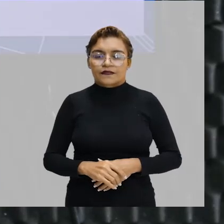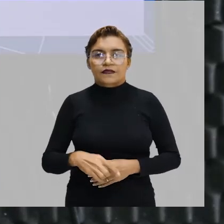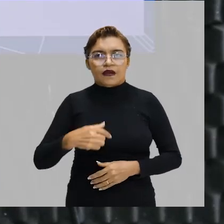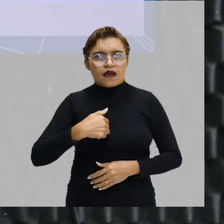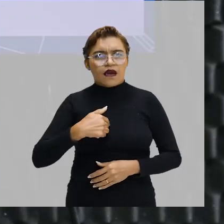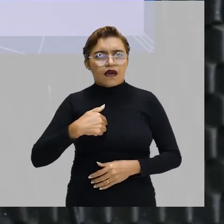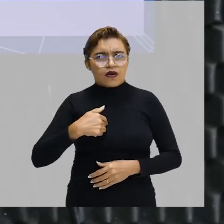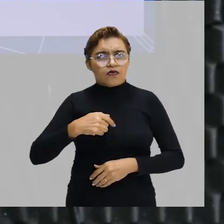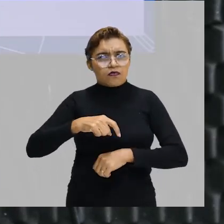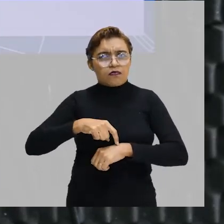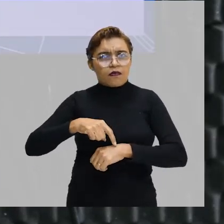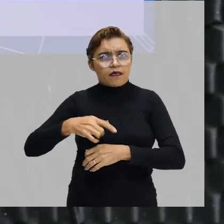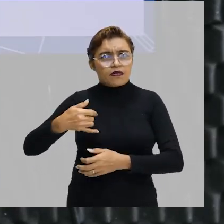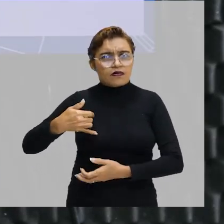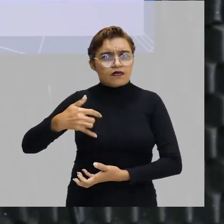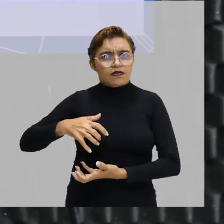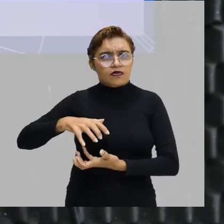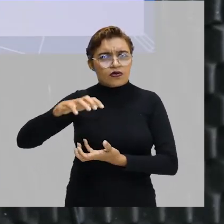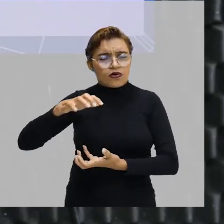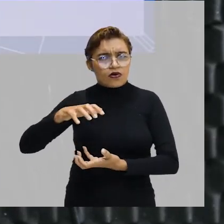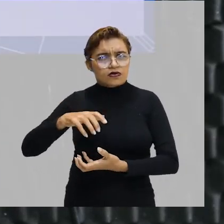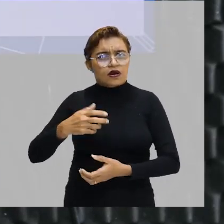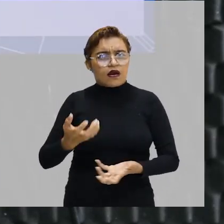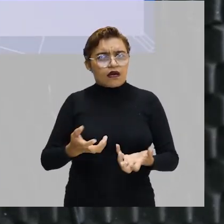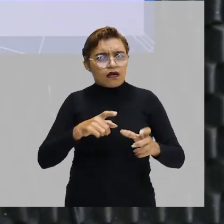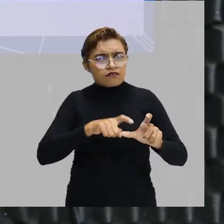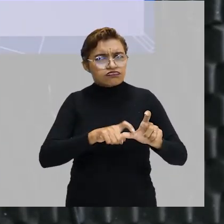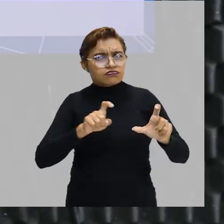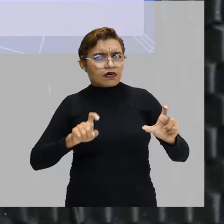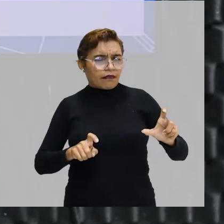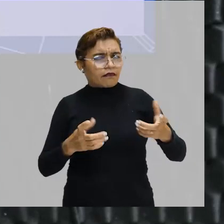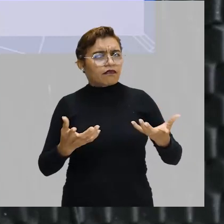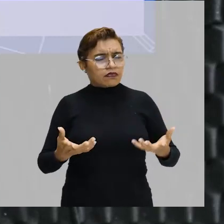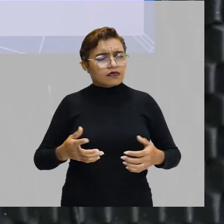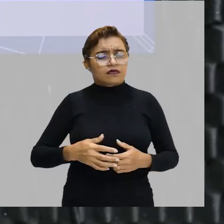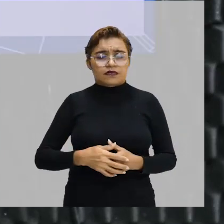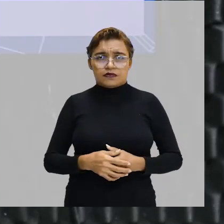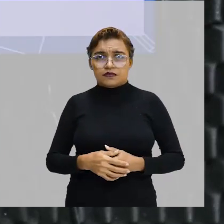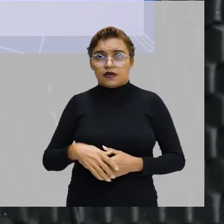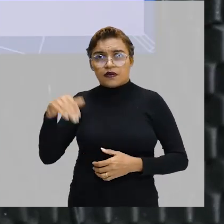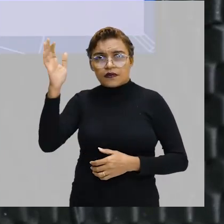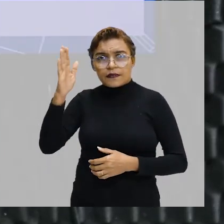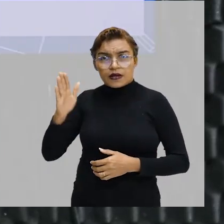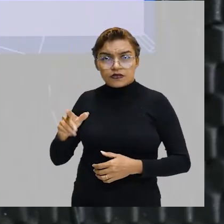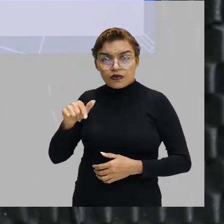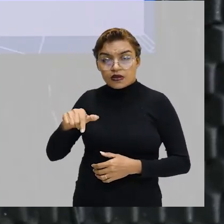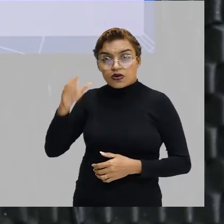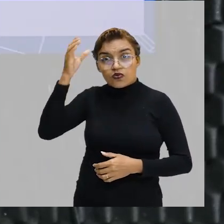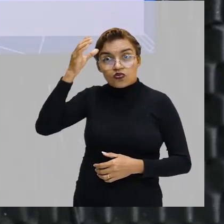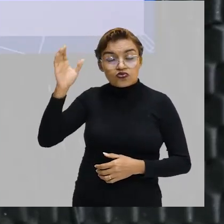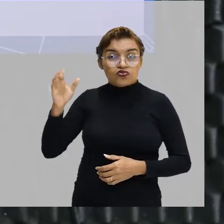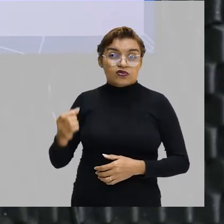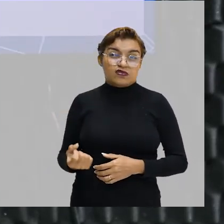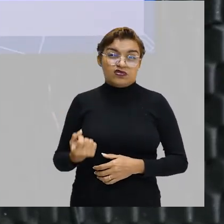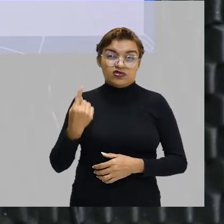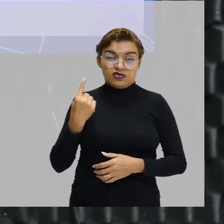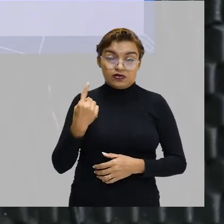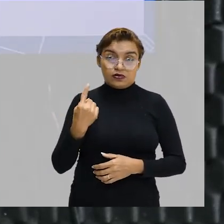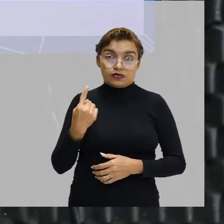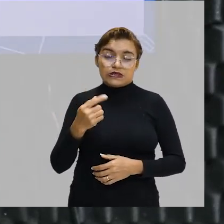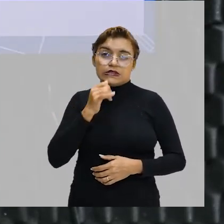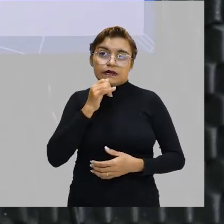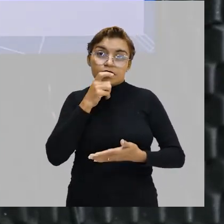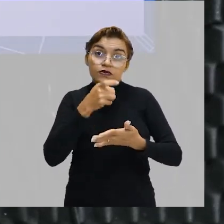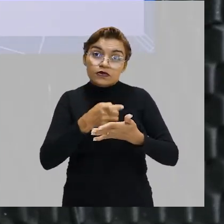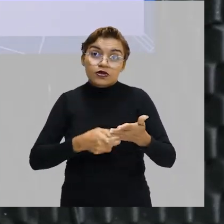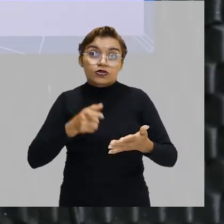querer também a minha independência, hein? Aqui no Brasil, essa cultura pode parecer estranha. Eu trouxe um texto interessante porque vai